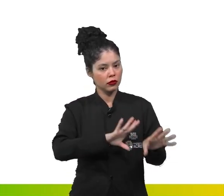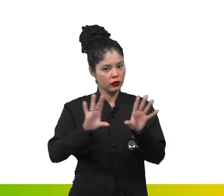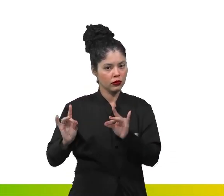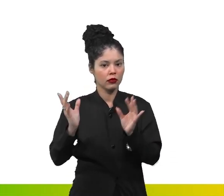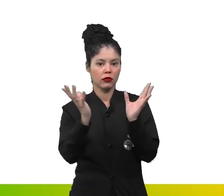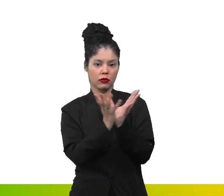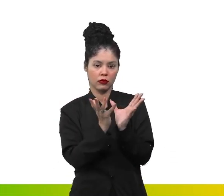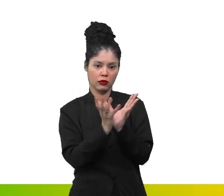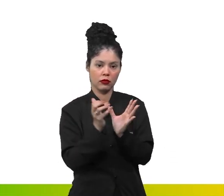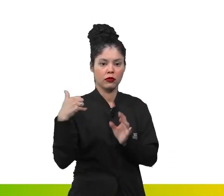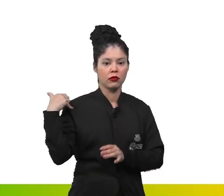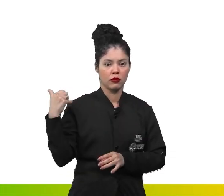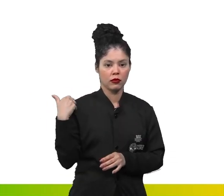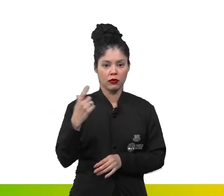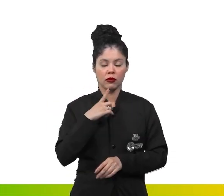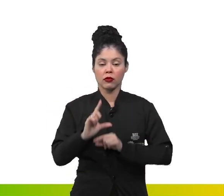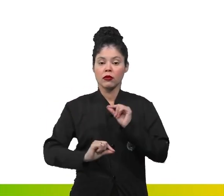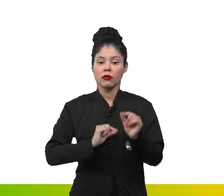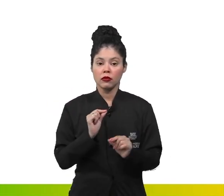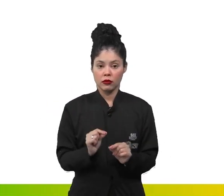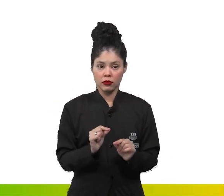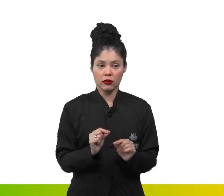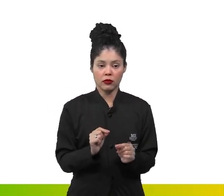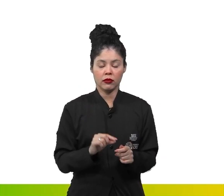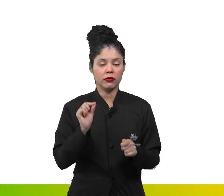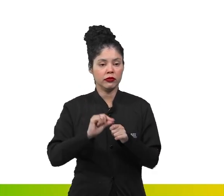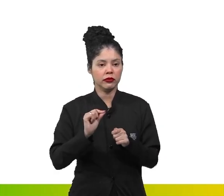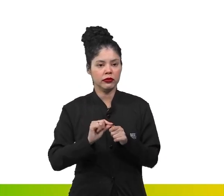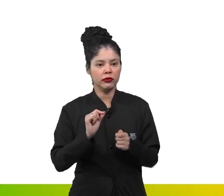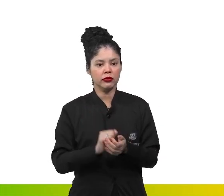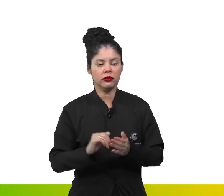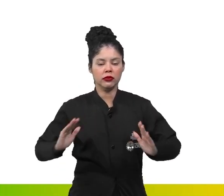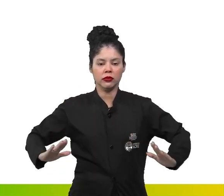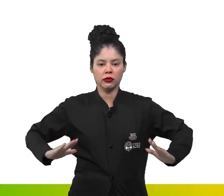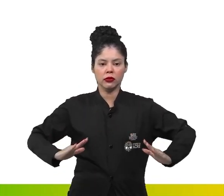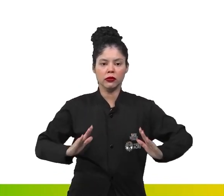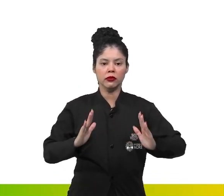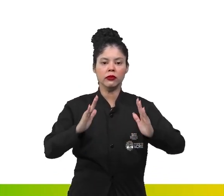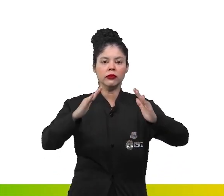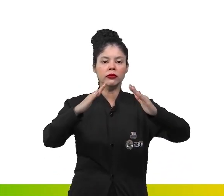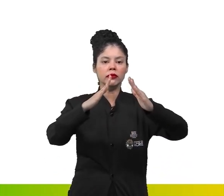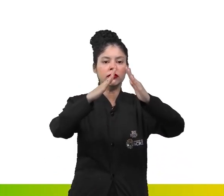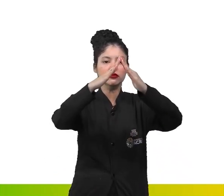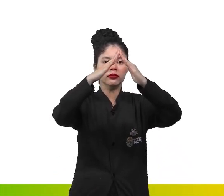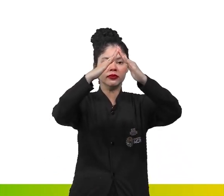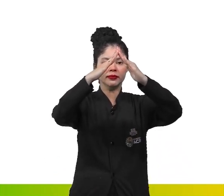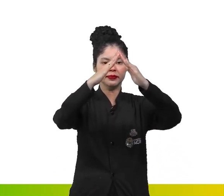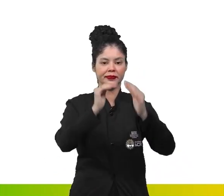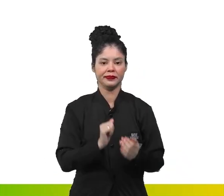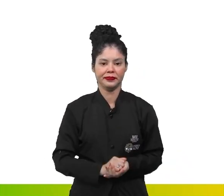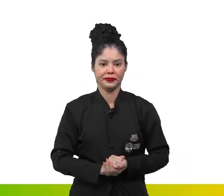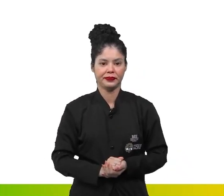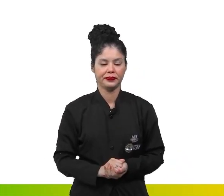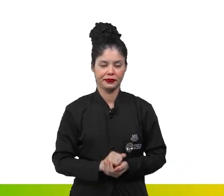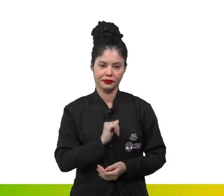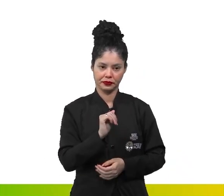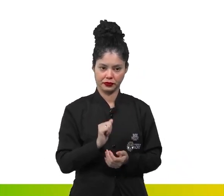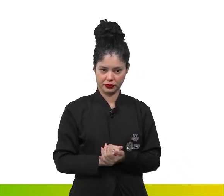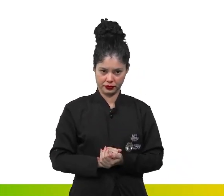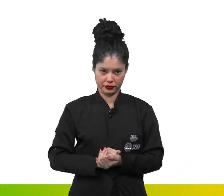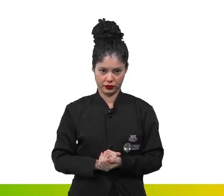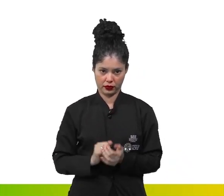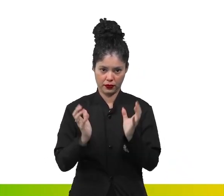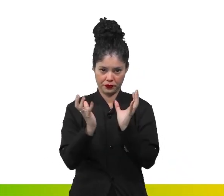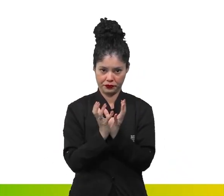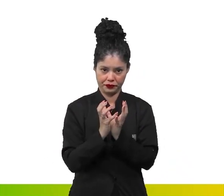grupos de idade, ele tende a formar aí o que a gente chama de pirâmide. Por isso o nome pirâmide etária, ou seja, pirâmide aí